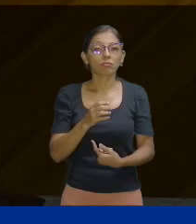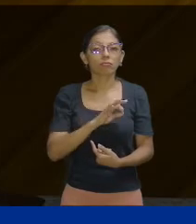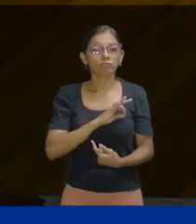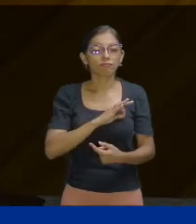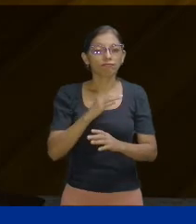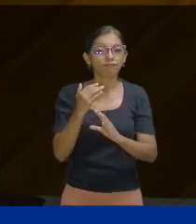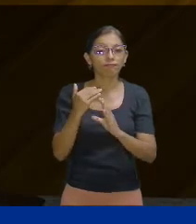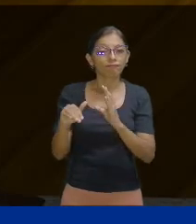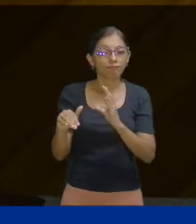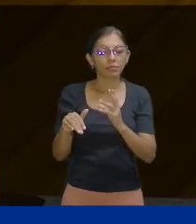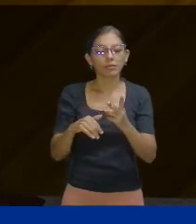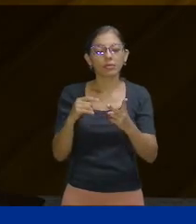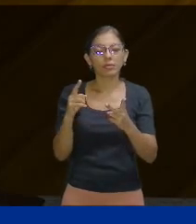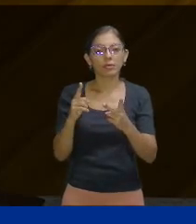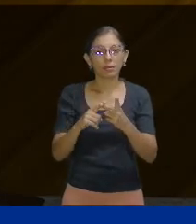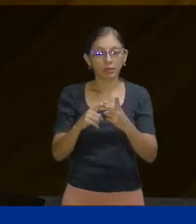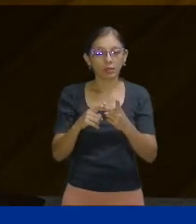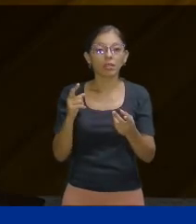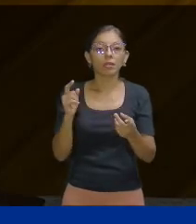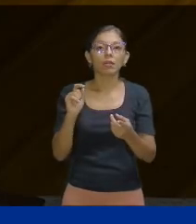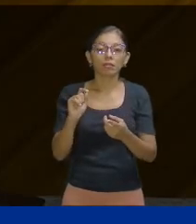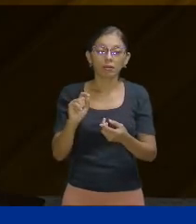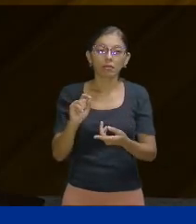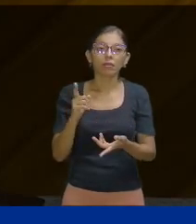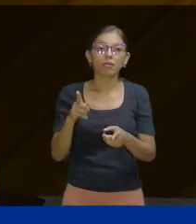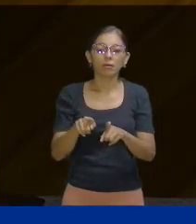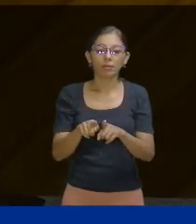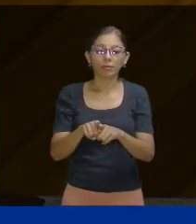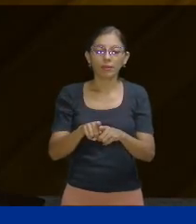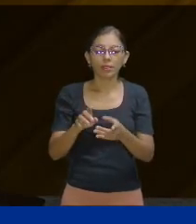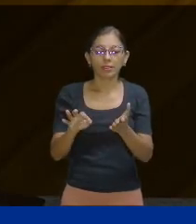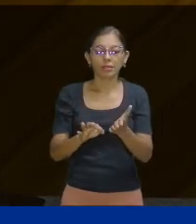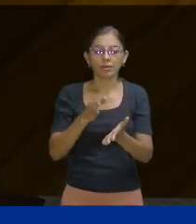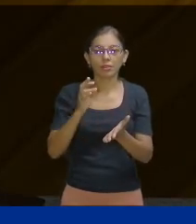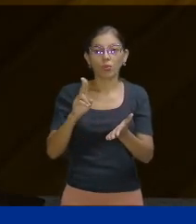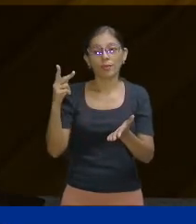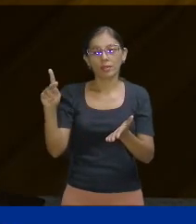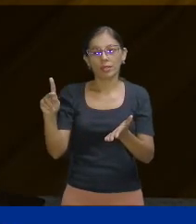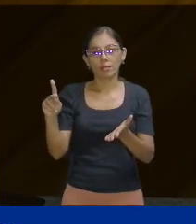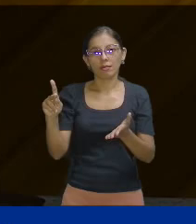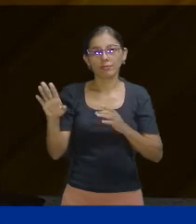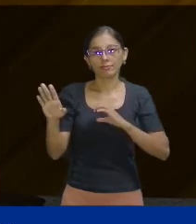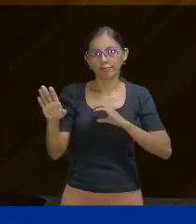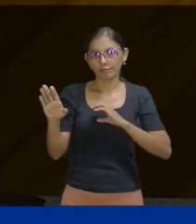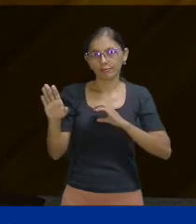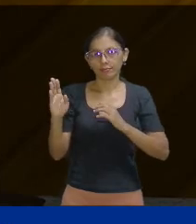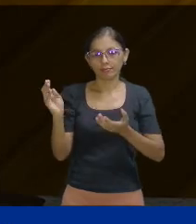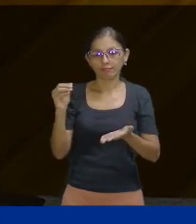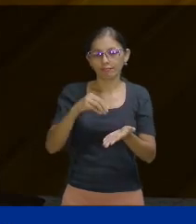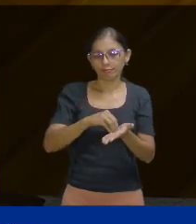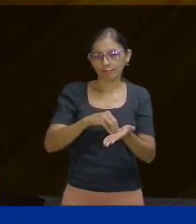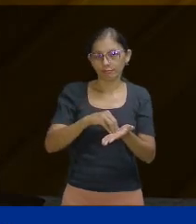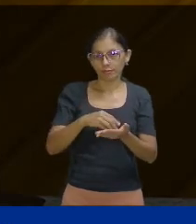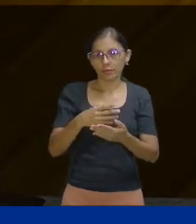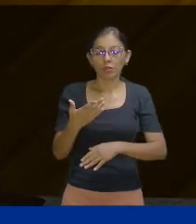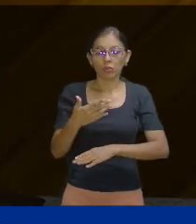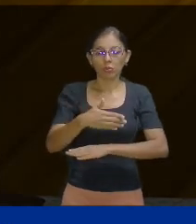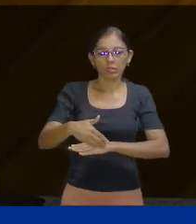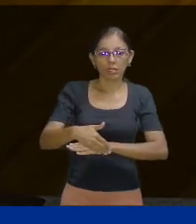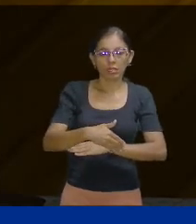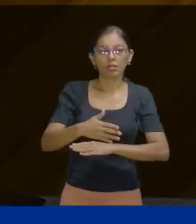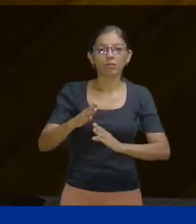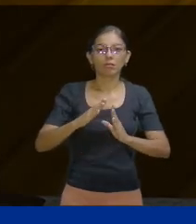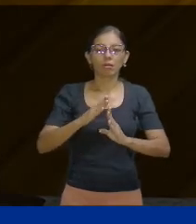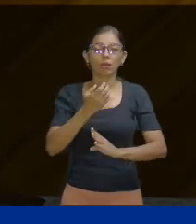e no mandado consta também a assinatura do requerente. Foi realizado, inclusive, no endereço do seu